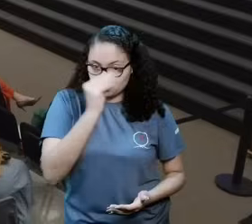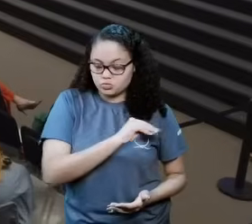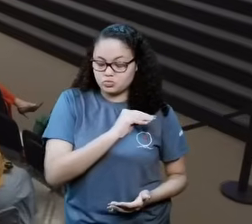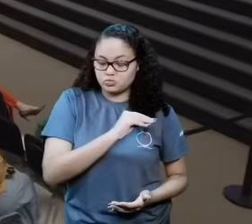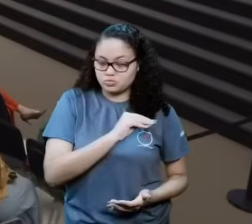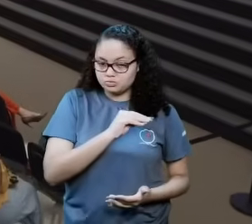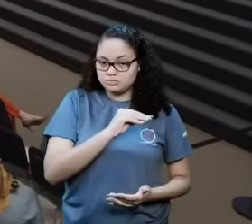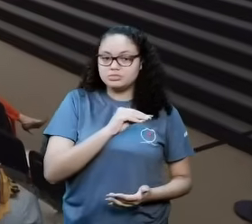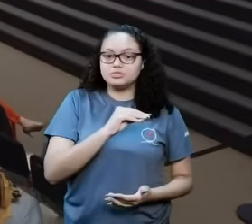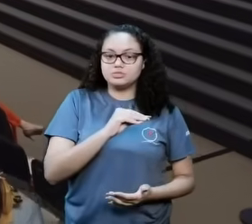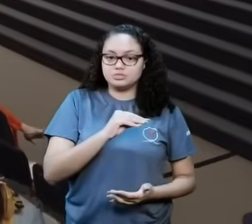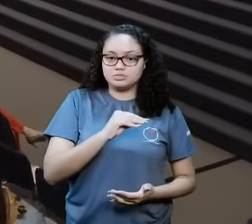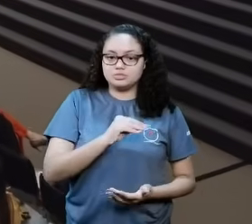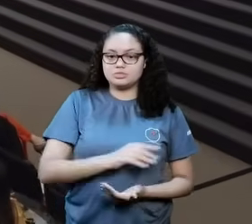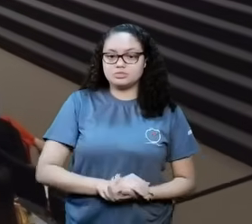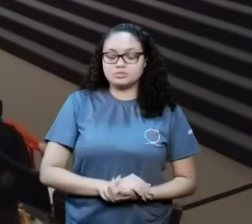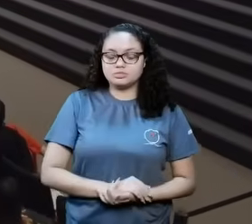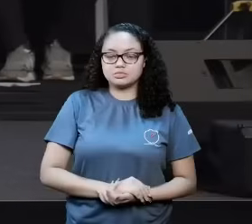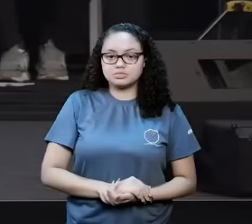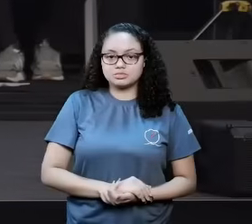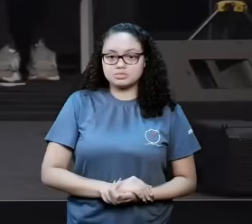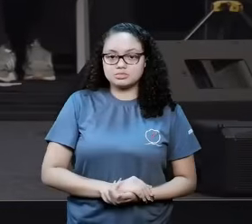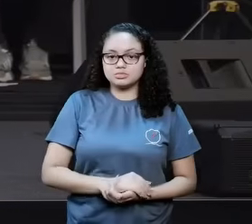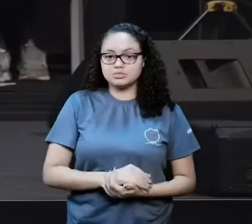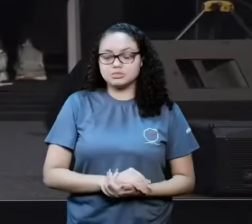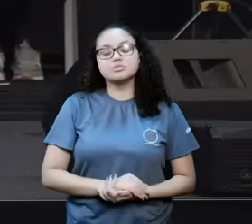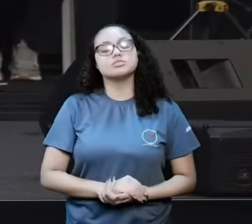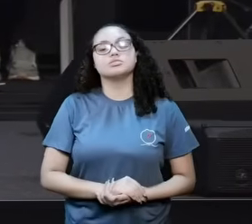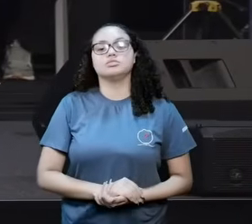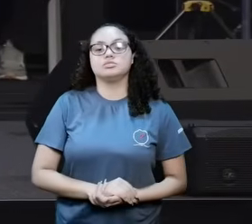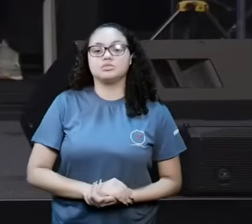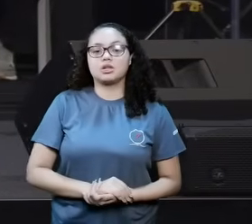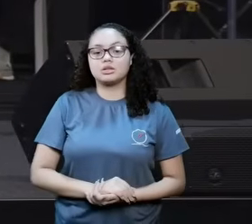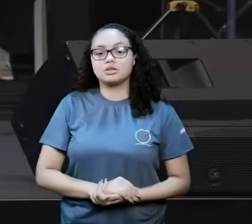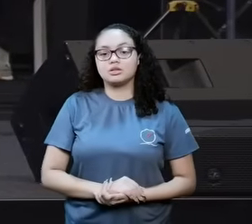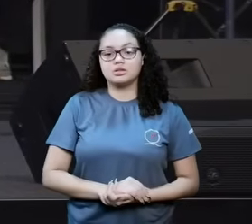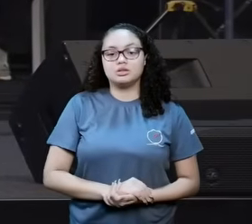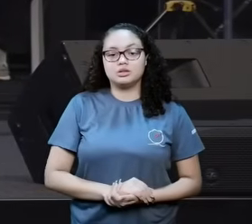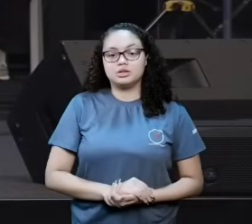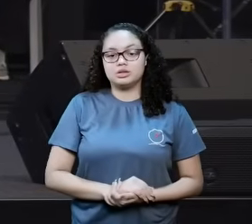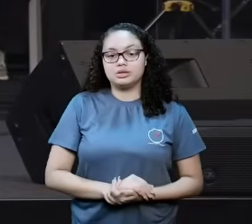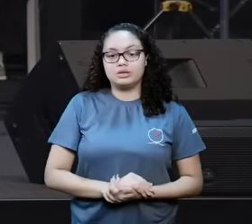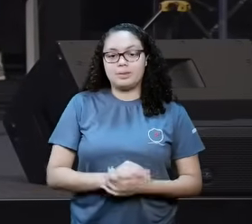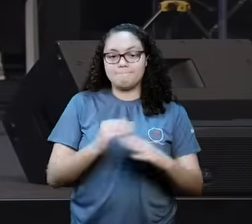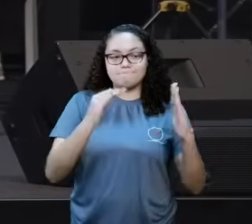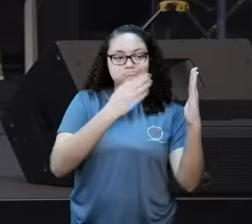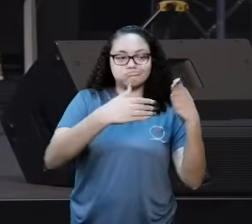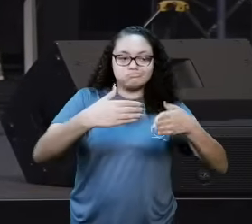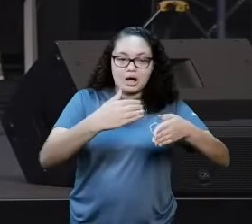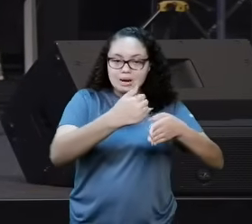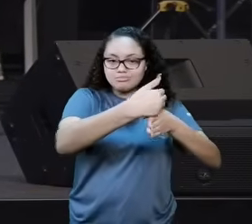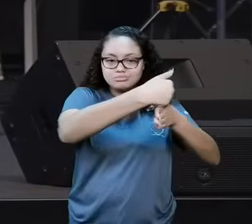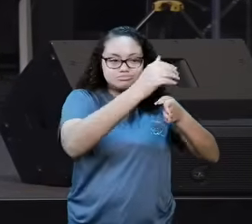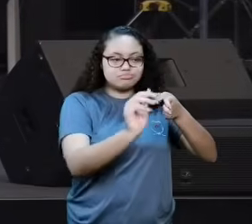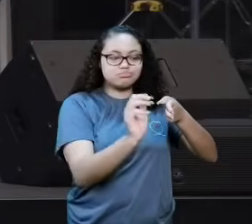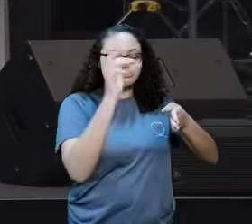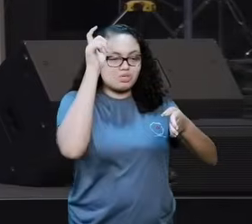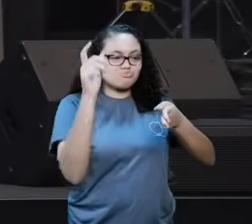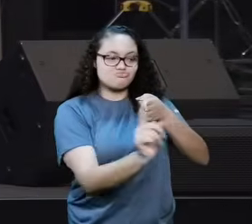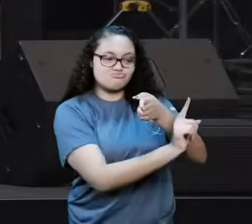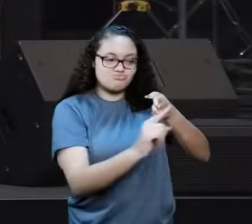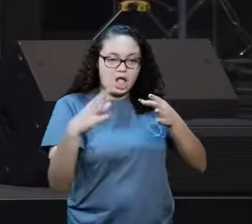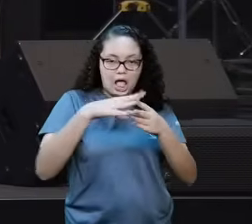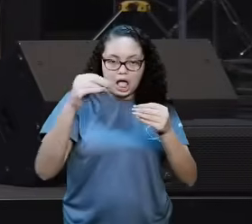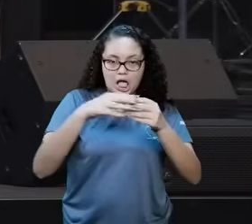texto? Eles eram enfraquecidos. Eles atravessam paredes e eles tinham que incorporar alguém